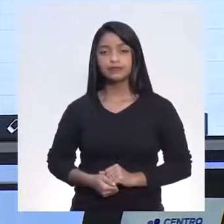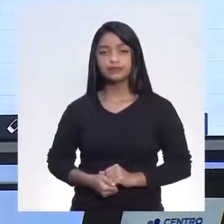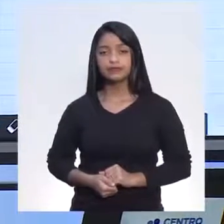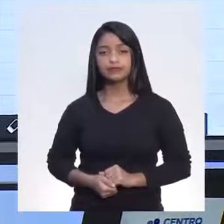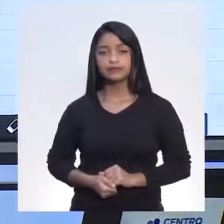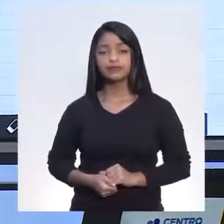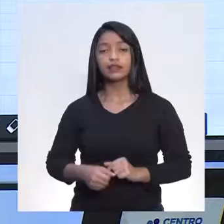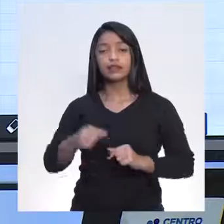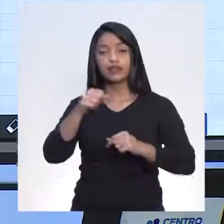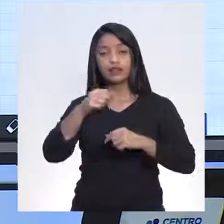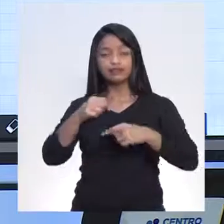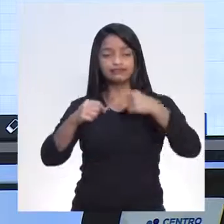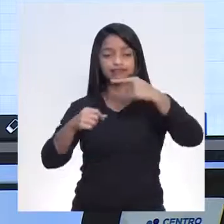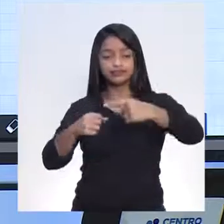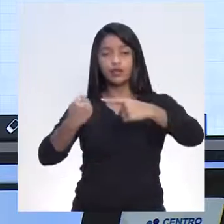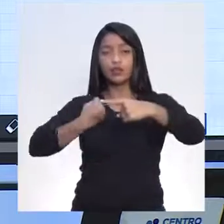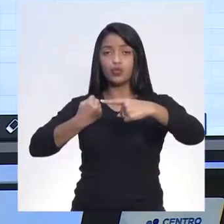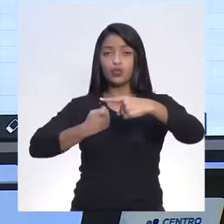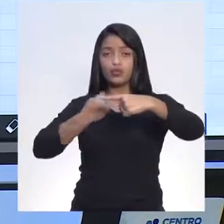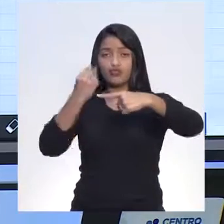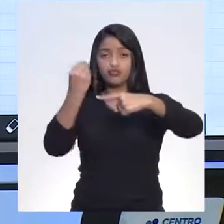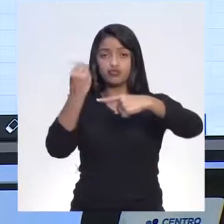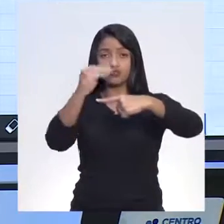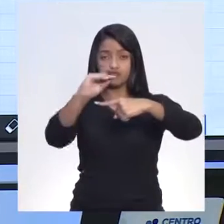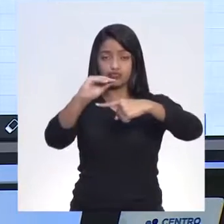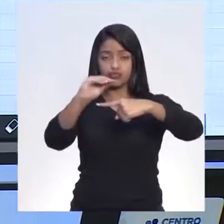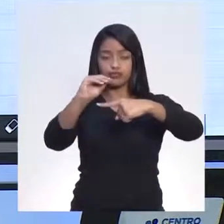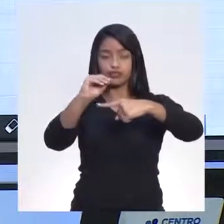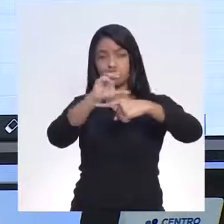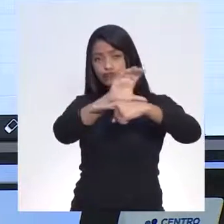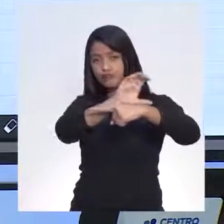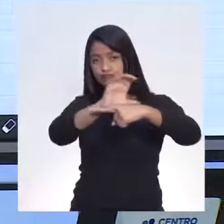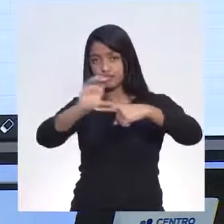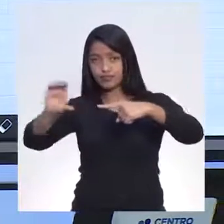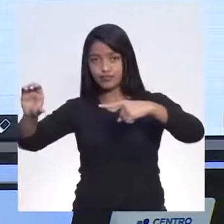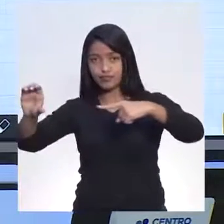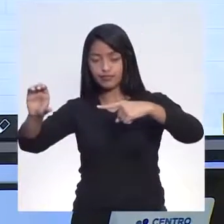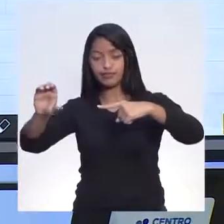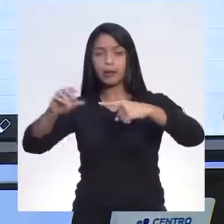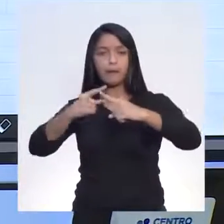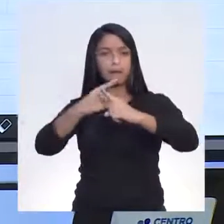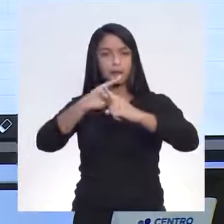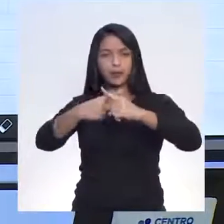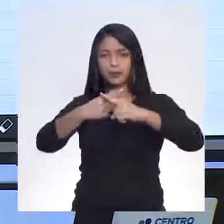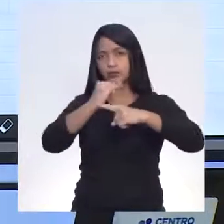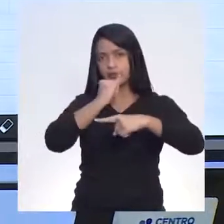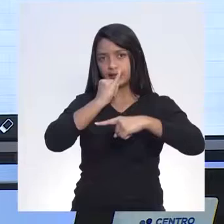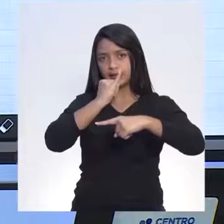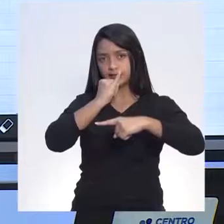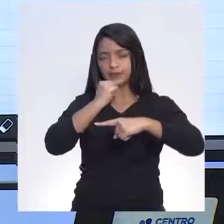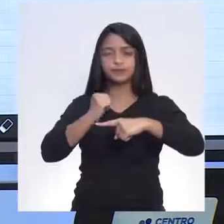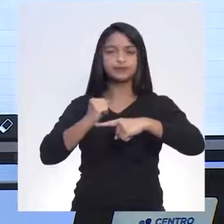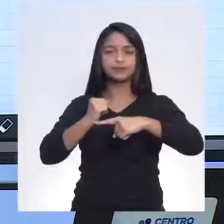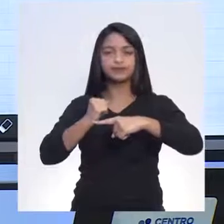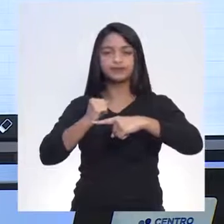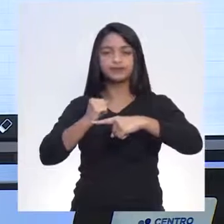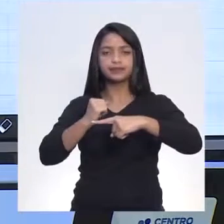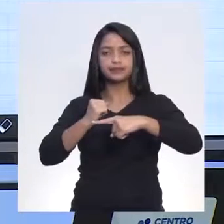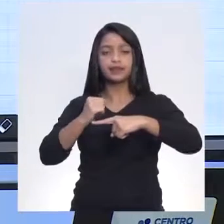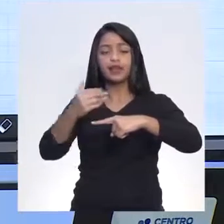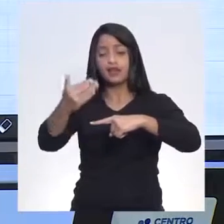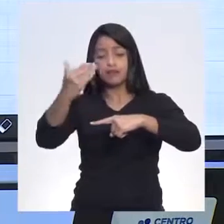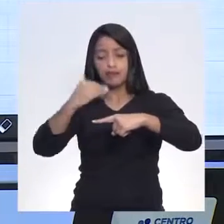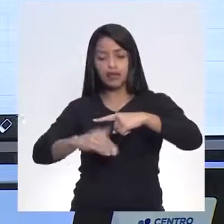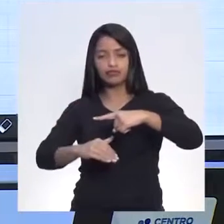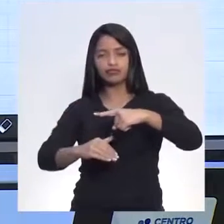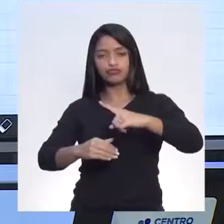no denominador, lembra? Você queria uma fração equivalente? Se você multiplicasse em cima por um número, multiplicasse o denominador pelo mesmo